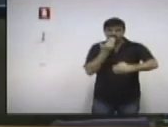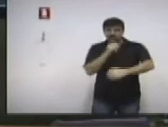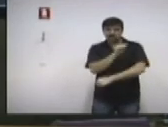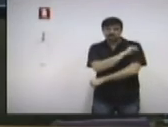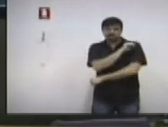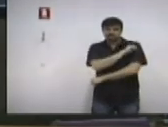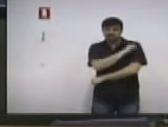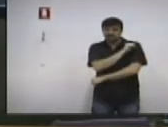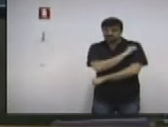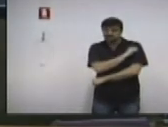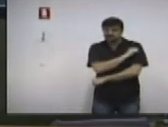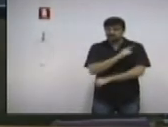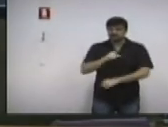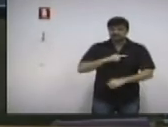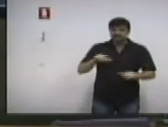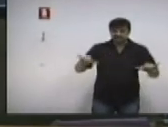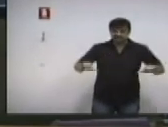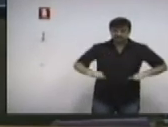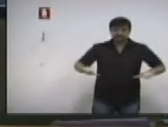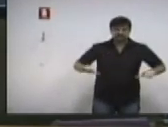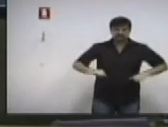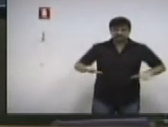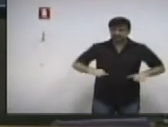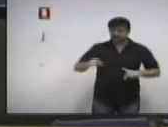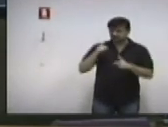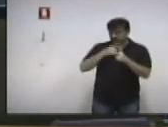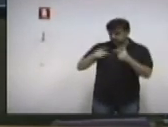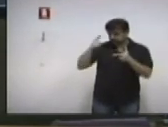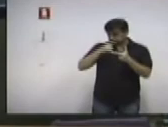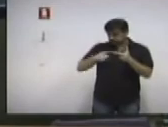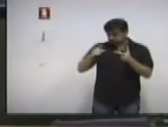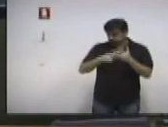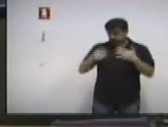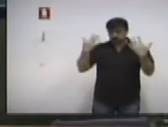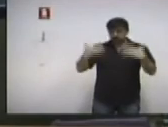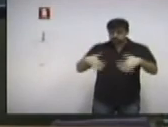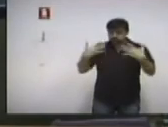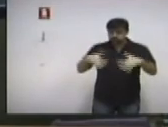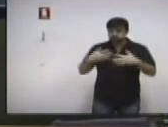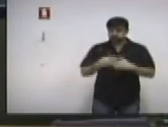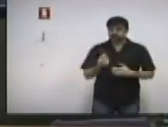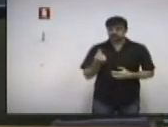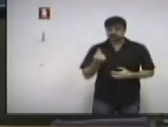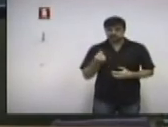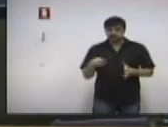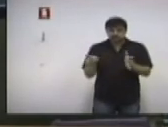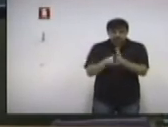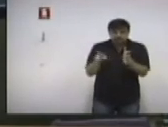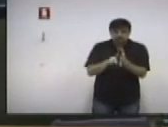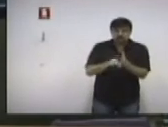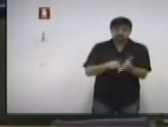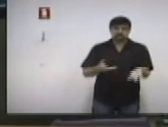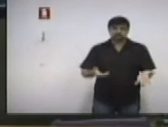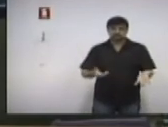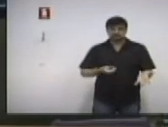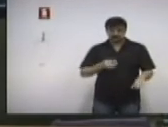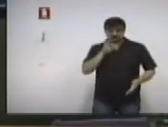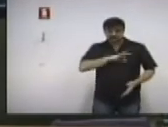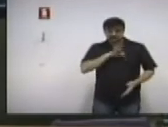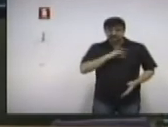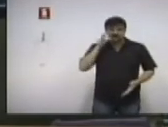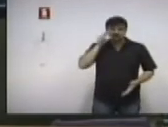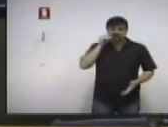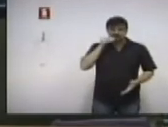das crianças que têm sofrido com problemas graves no que se refere aos próprios municipais atraso de pagamento do